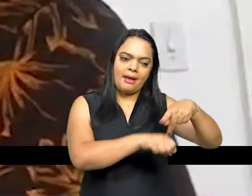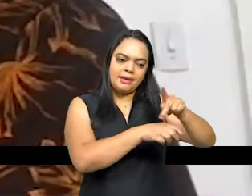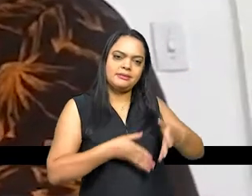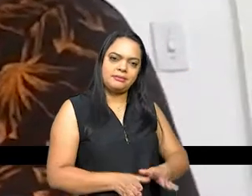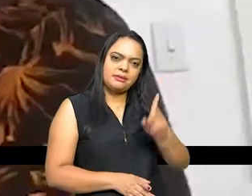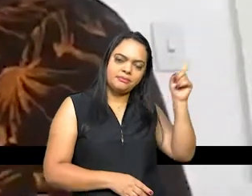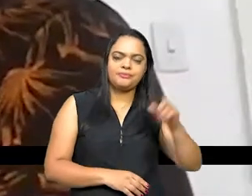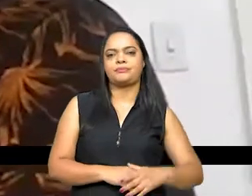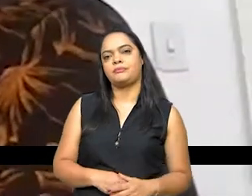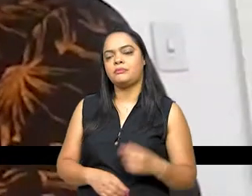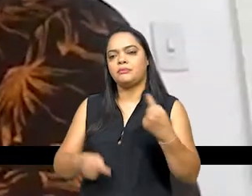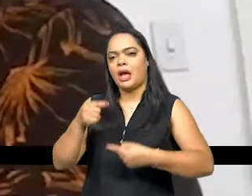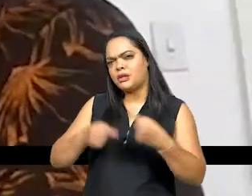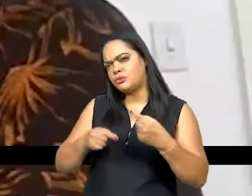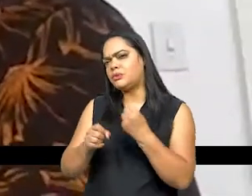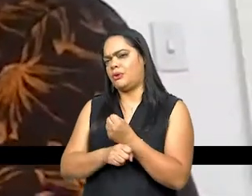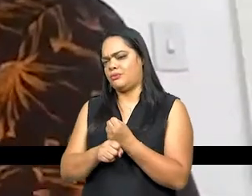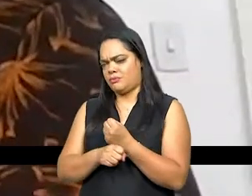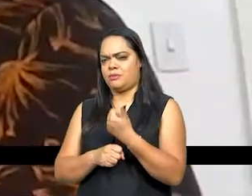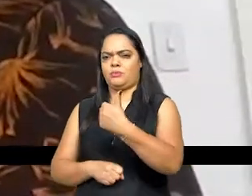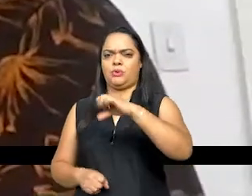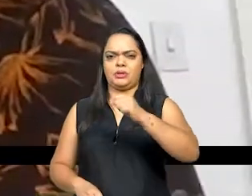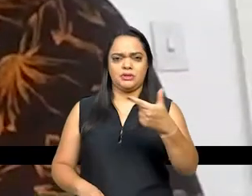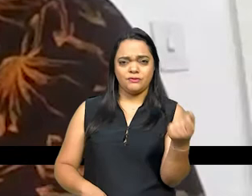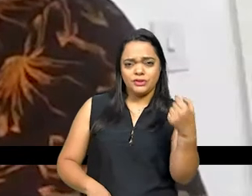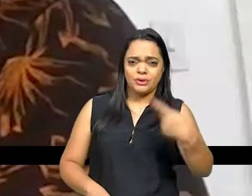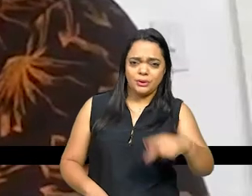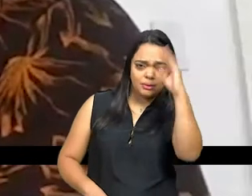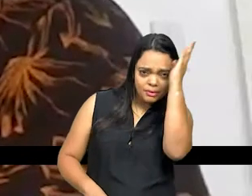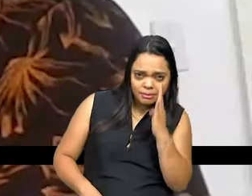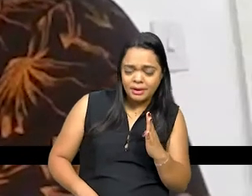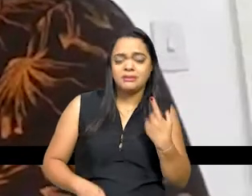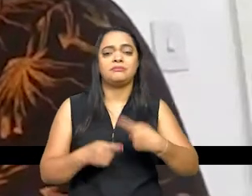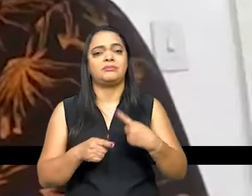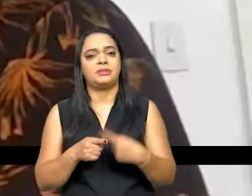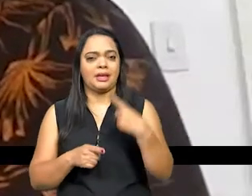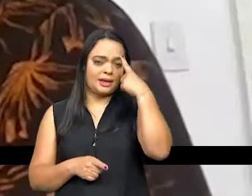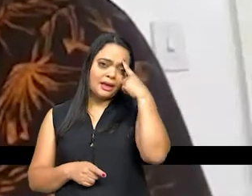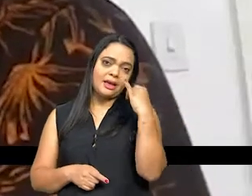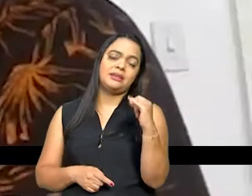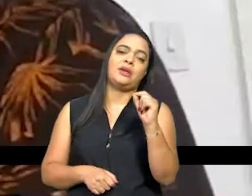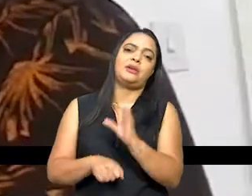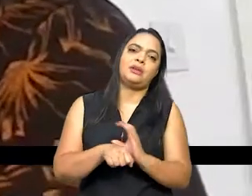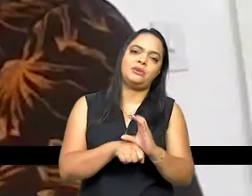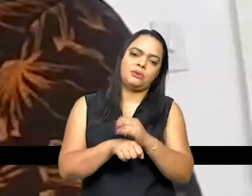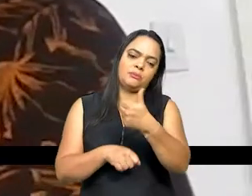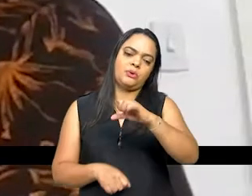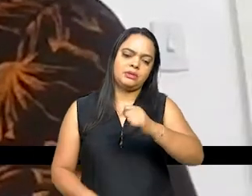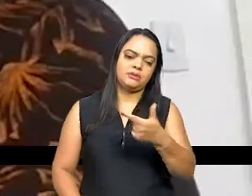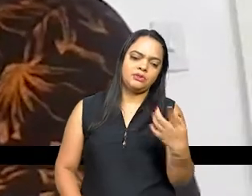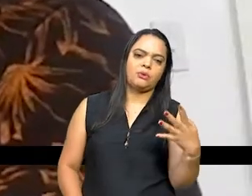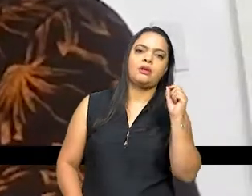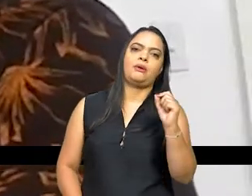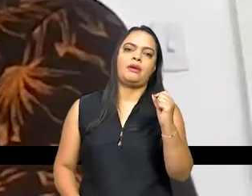no Brasil lá na década de 1820, isso cai muito, porque a ideia ali da Constituição de 1824 é botar